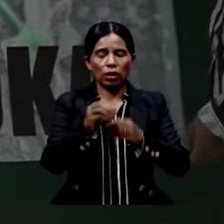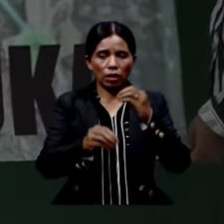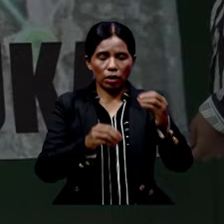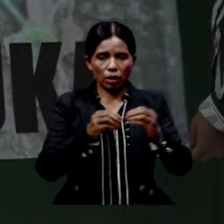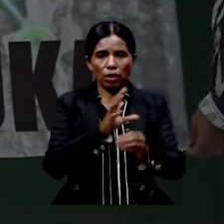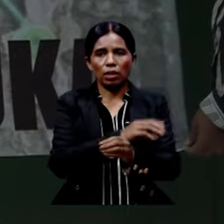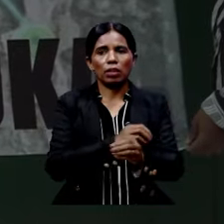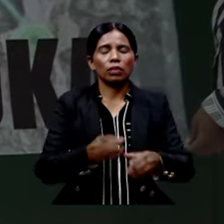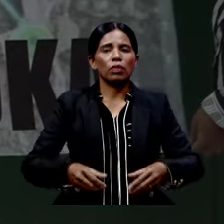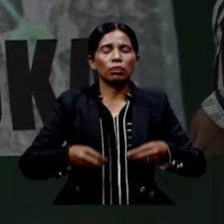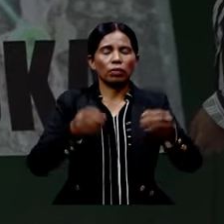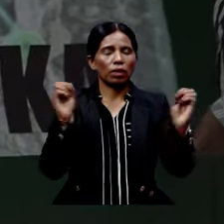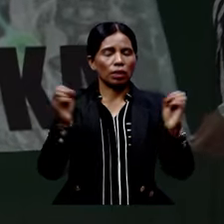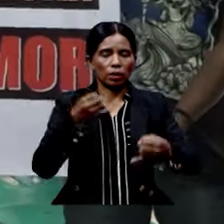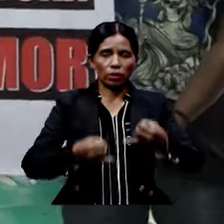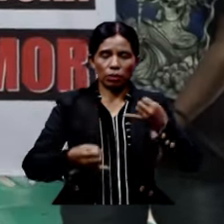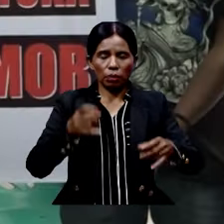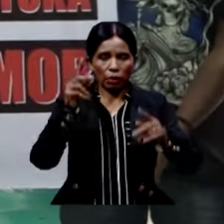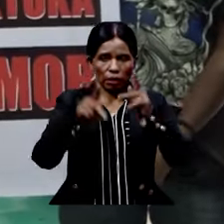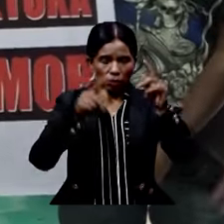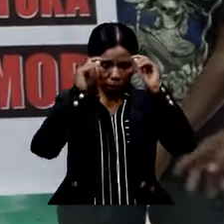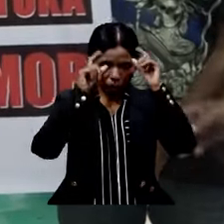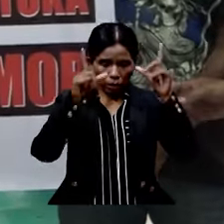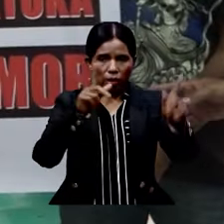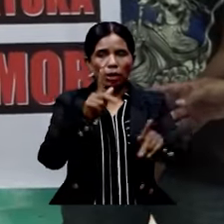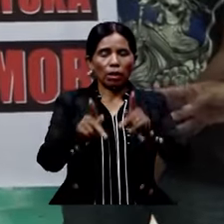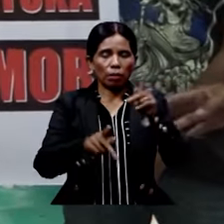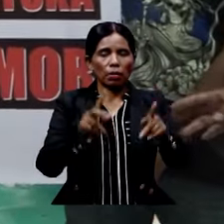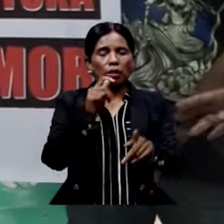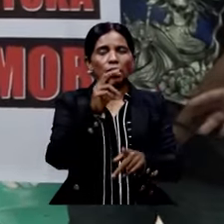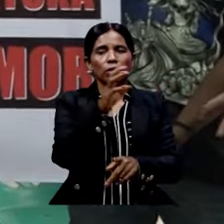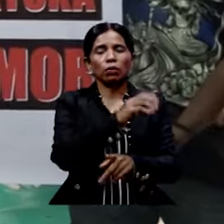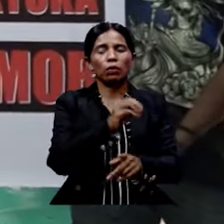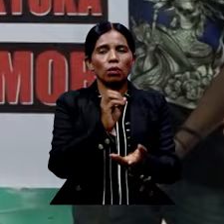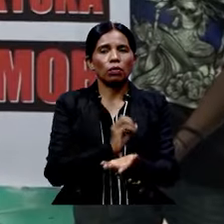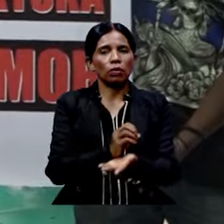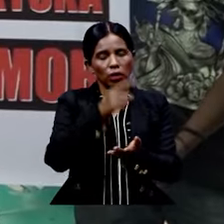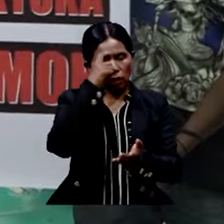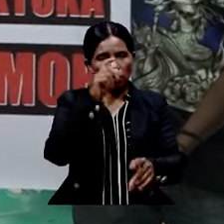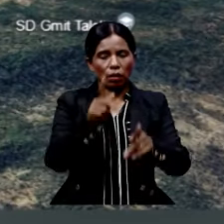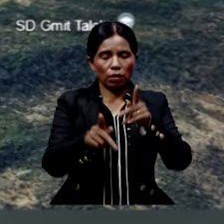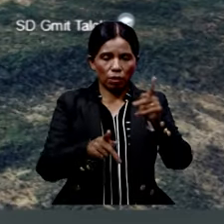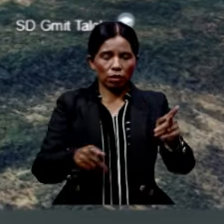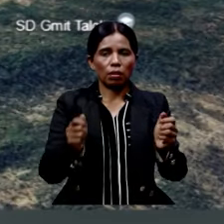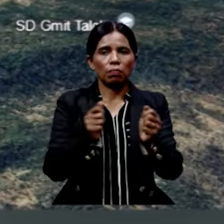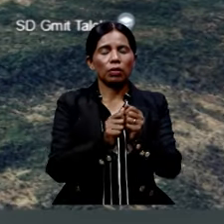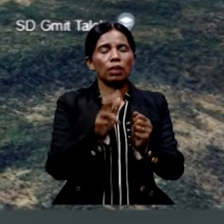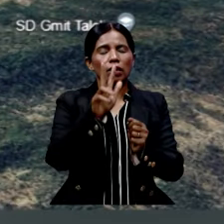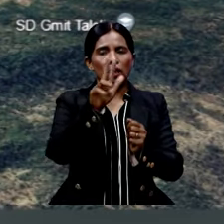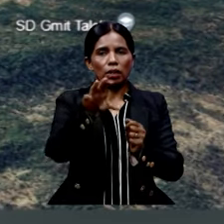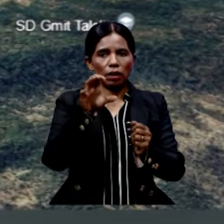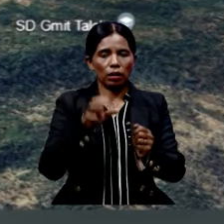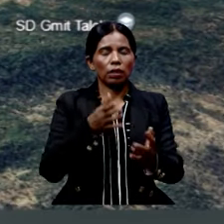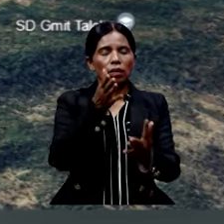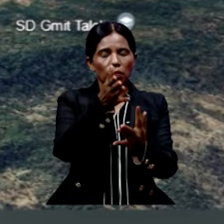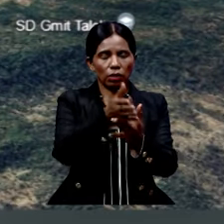ne se foi injustiça ba povo Timor-Leste, liu-liu povo iha Naktuka o Ekusi, tamba povo ni rei kuase hektare atu stolu, se pertence